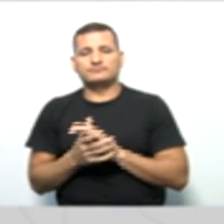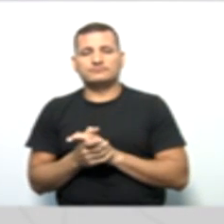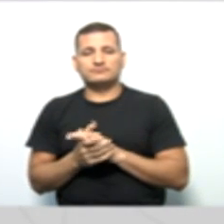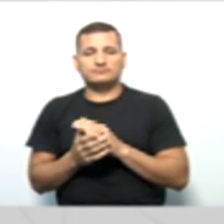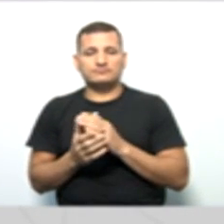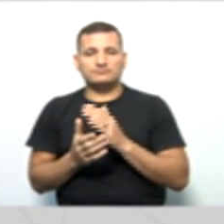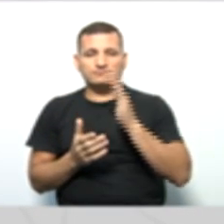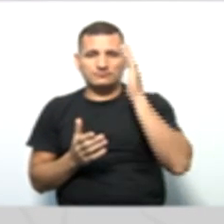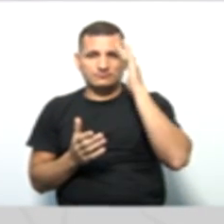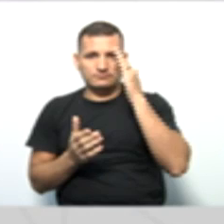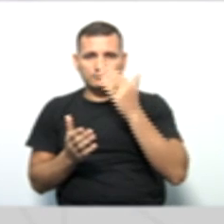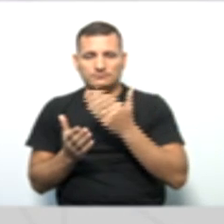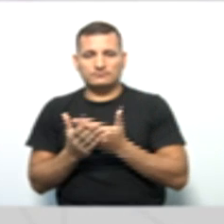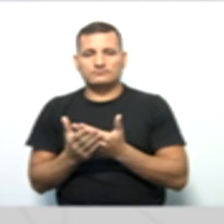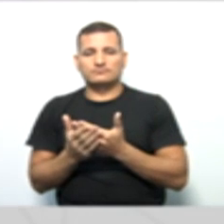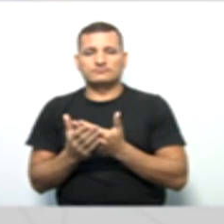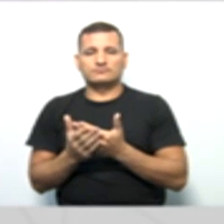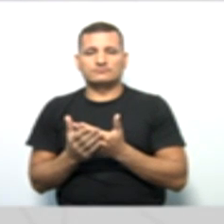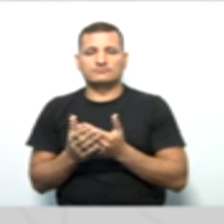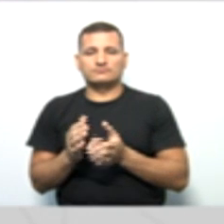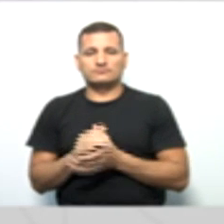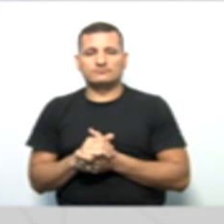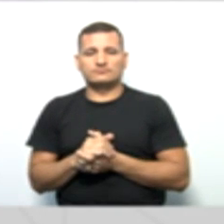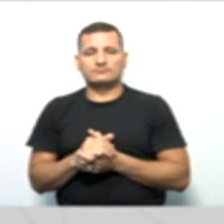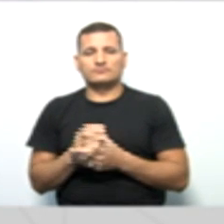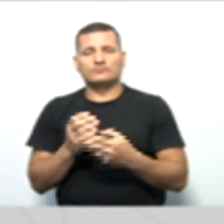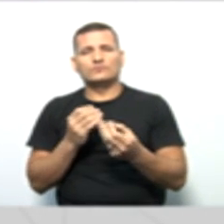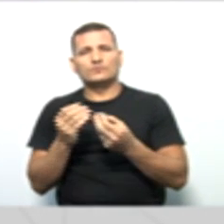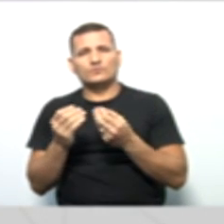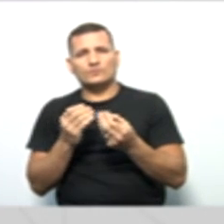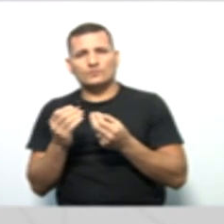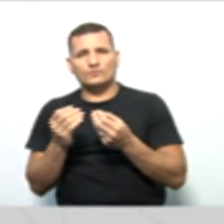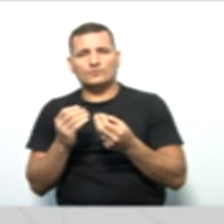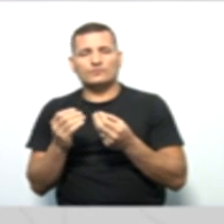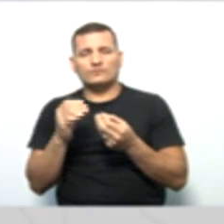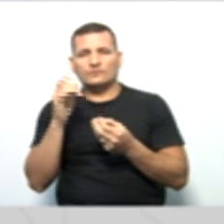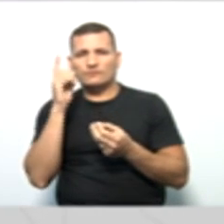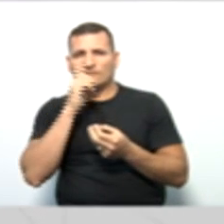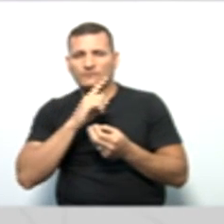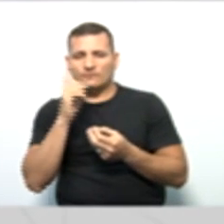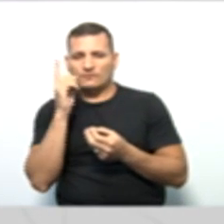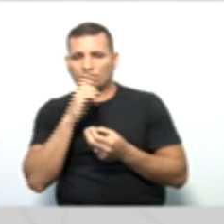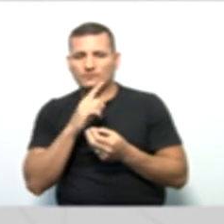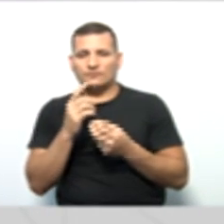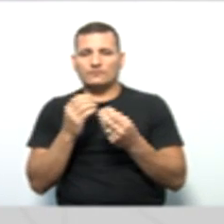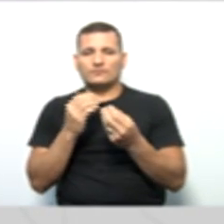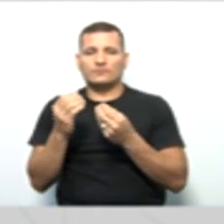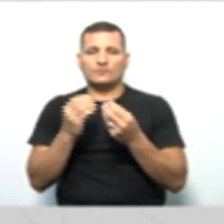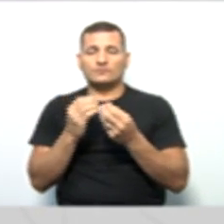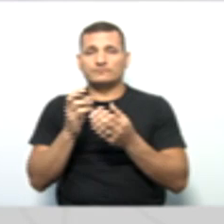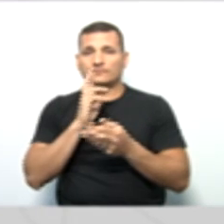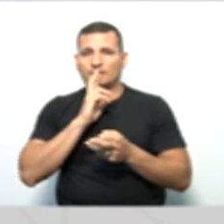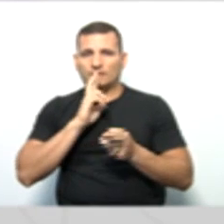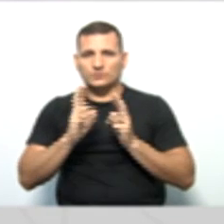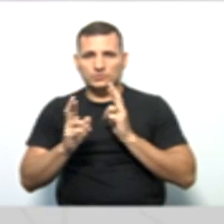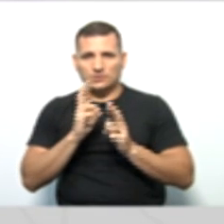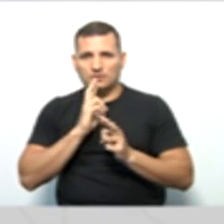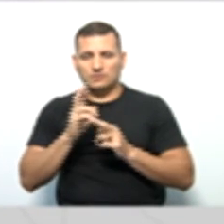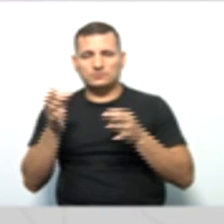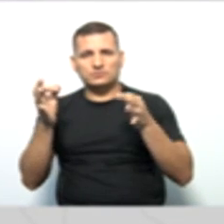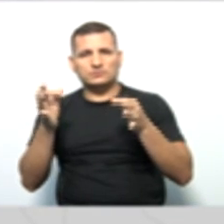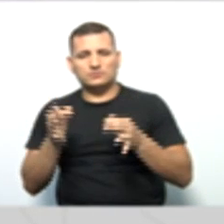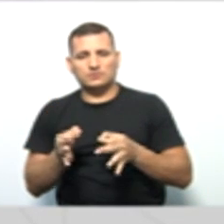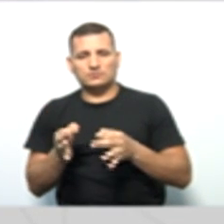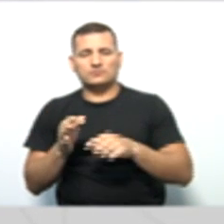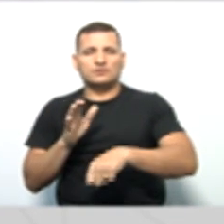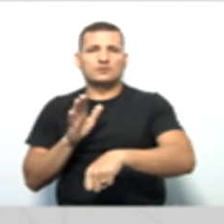Confiabilidade, ó, medindo-se a frequência e a severidade das falhas, a precisão dos resultados de saída, o